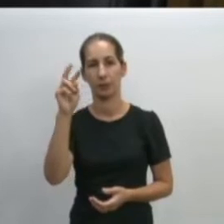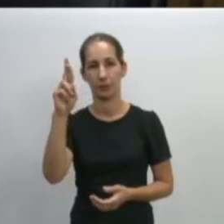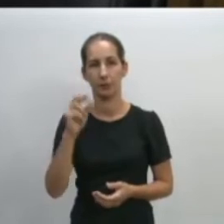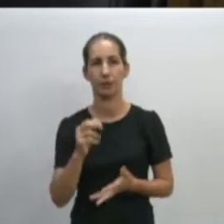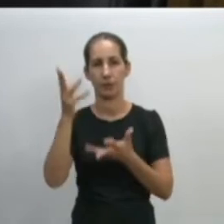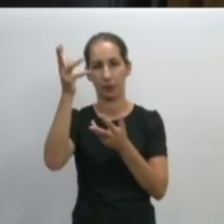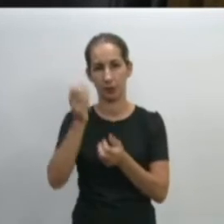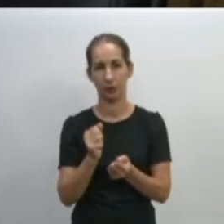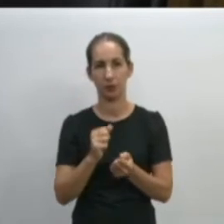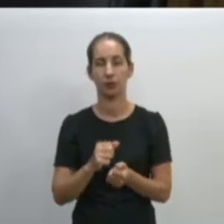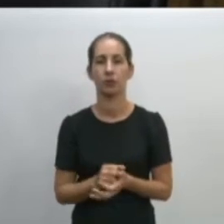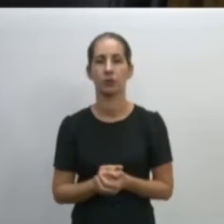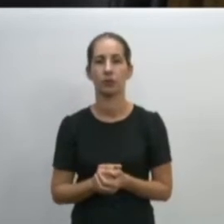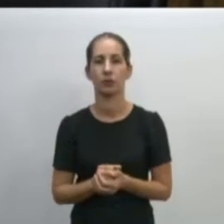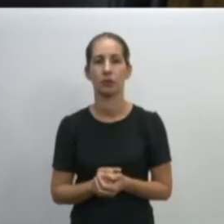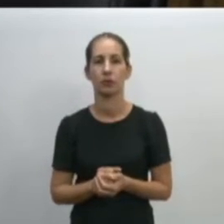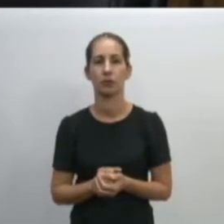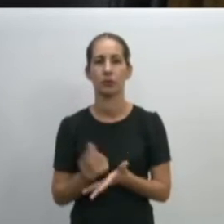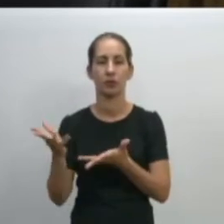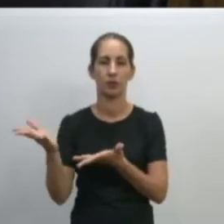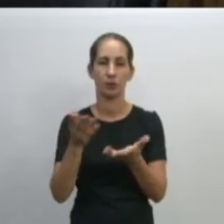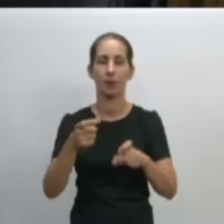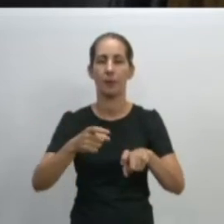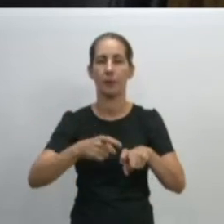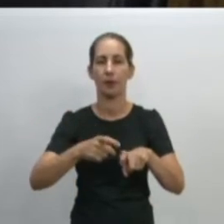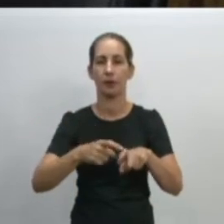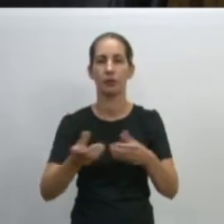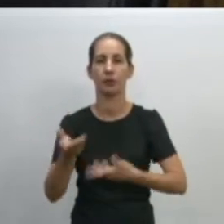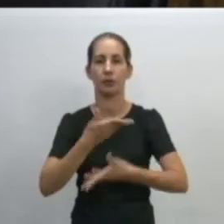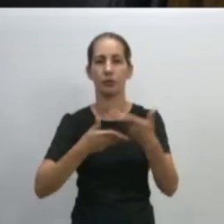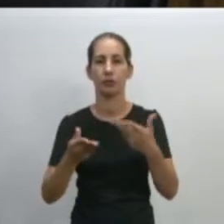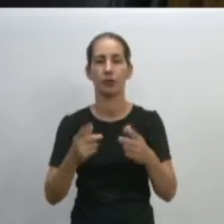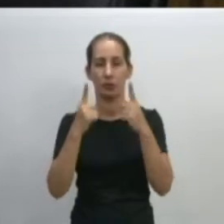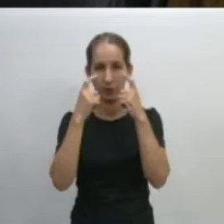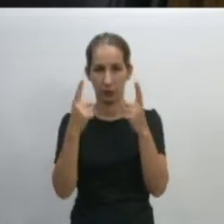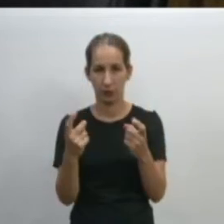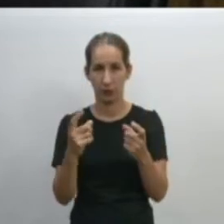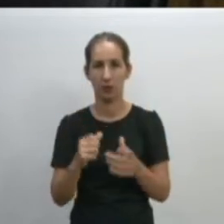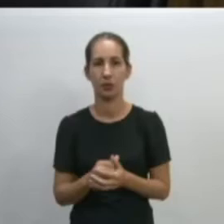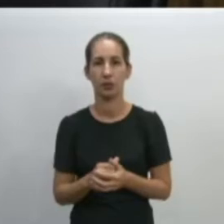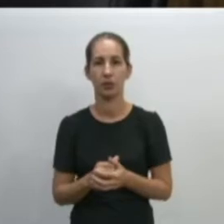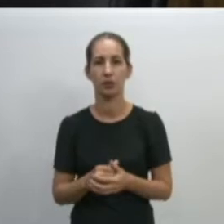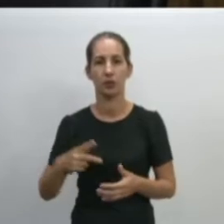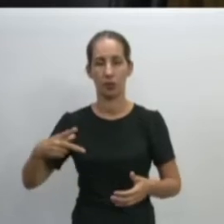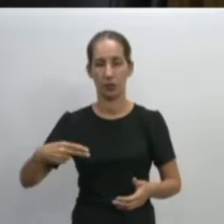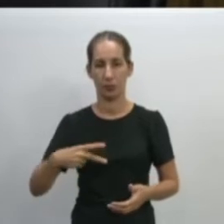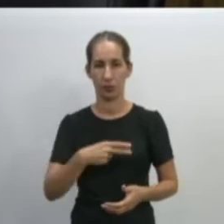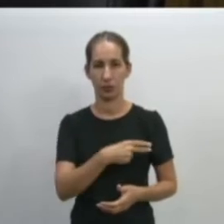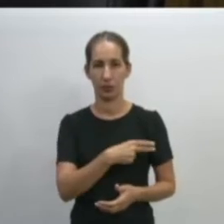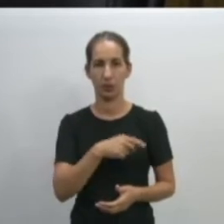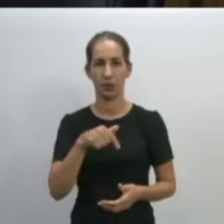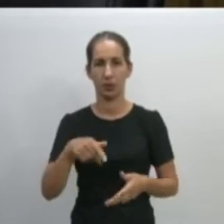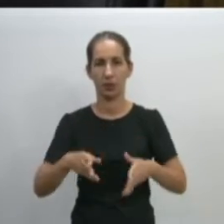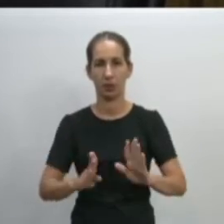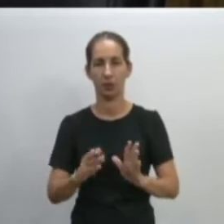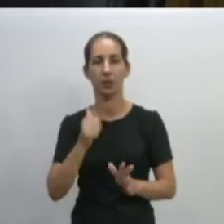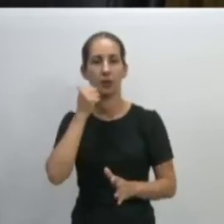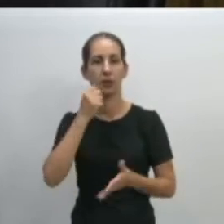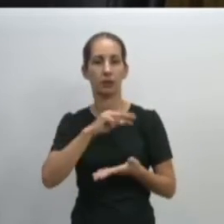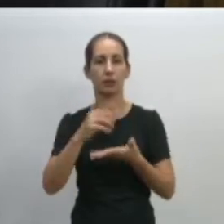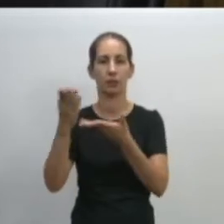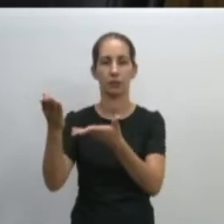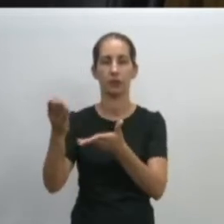Fernandes, dispõe sobre as situações e procedimentos médicos que envolvam violência obstétrica no âmbito do município de Natal e da